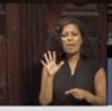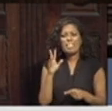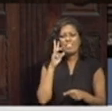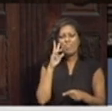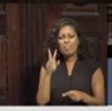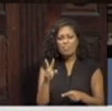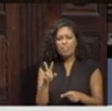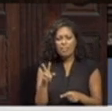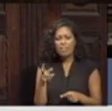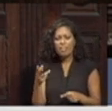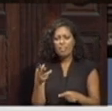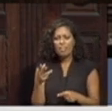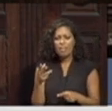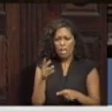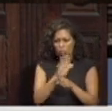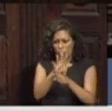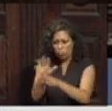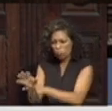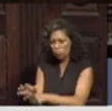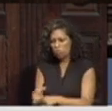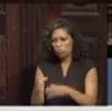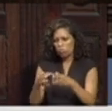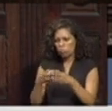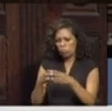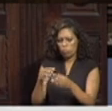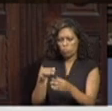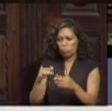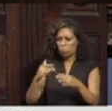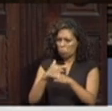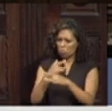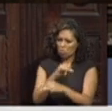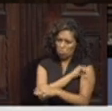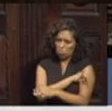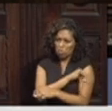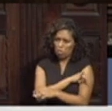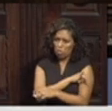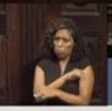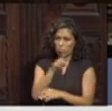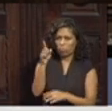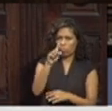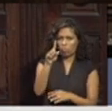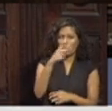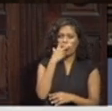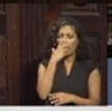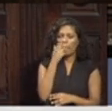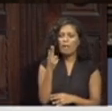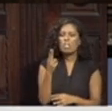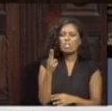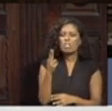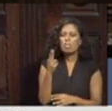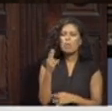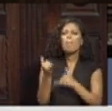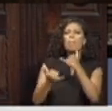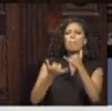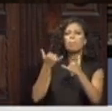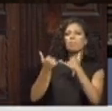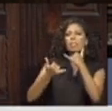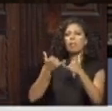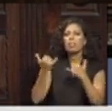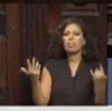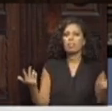vezes. As Forças Armadas realizaram diversas operações gigantescas, inclusive no município de Niterói,